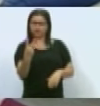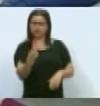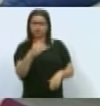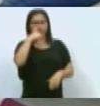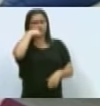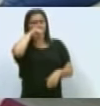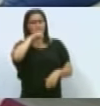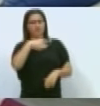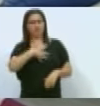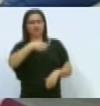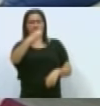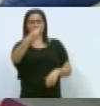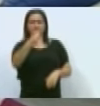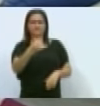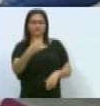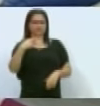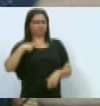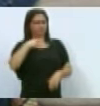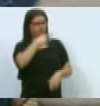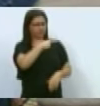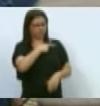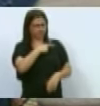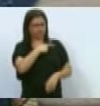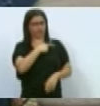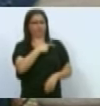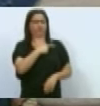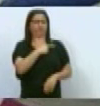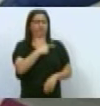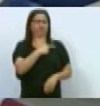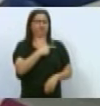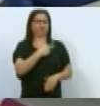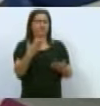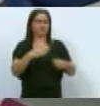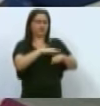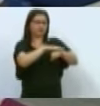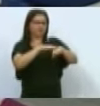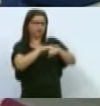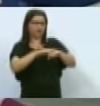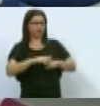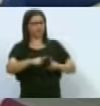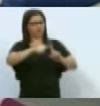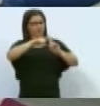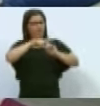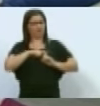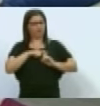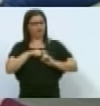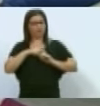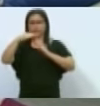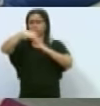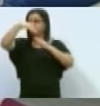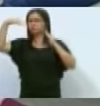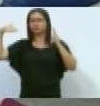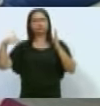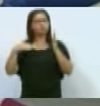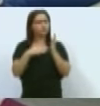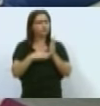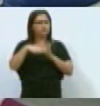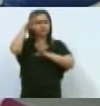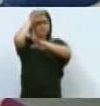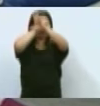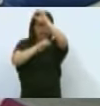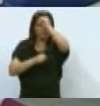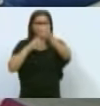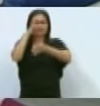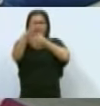Clarinha, muita saúde pra ela. Isabel, obrigada por ter vindo. De nada. E a gente prazer. Vai continuar o nosso bate-papo aqui, tá, Leonor? Que eu quero saber tudo de Libras. Quero aprender